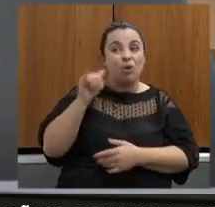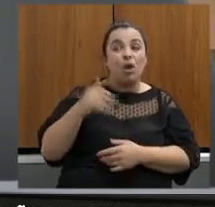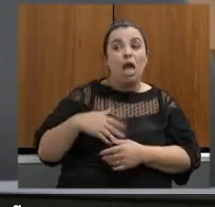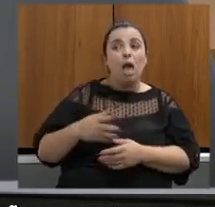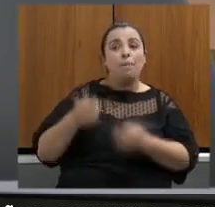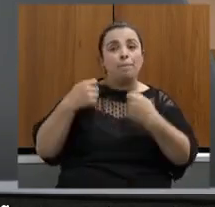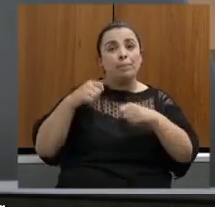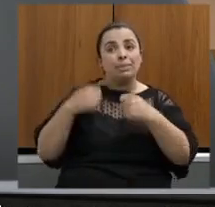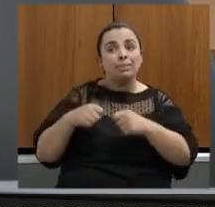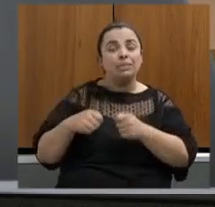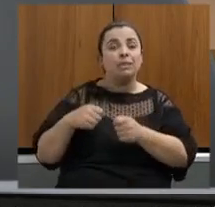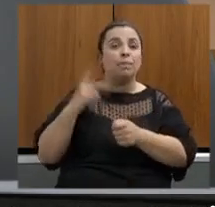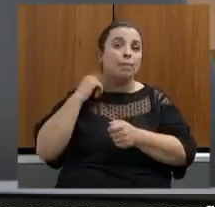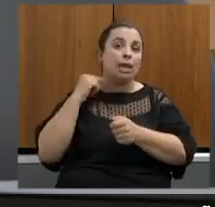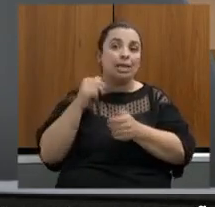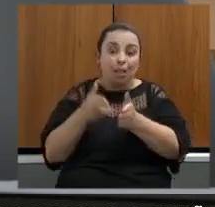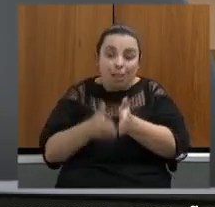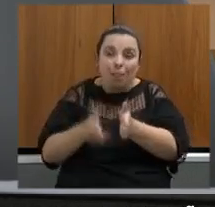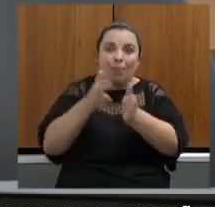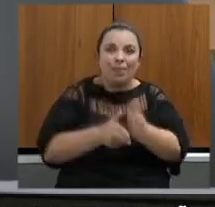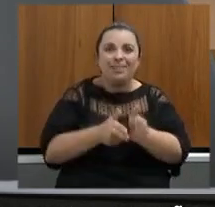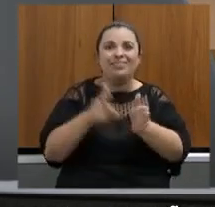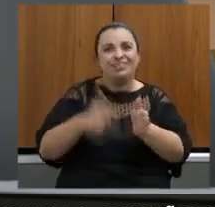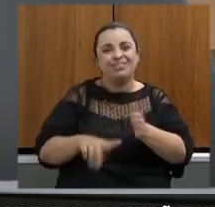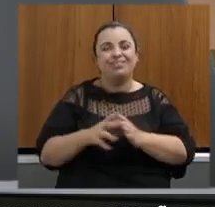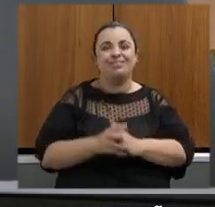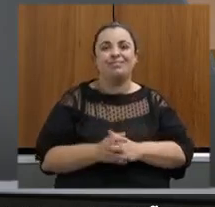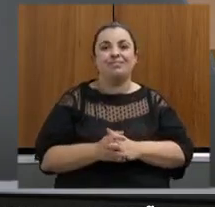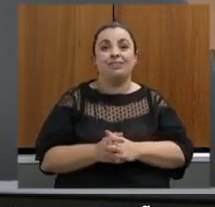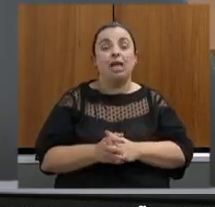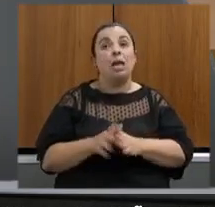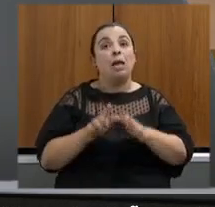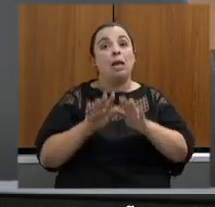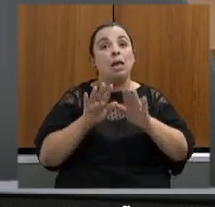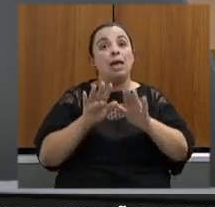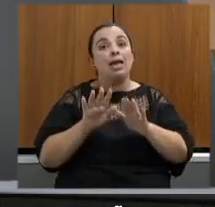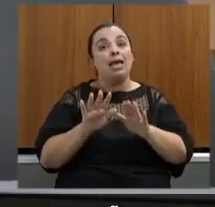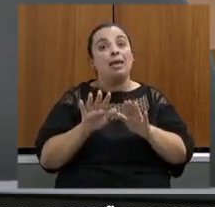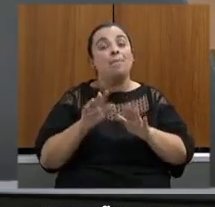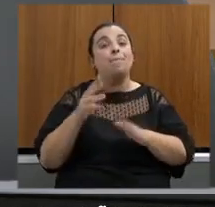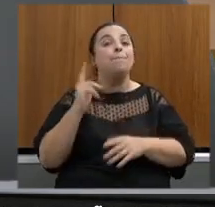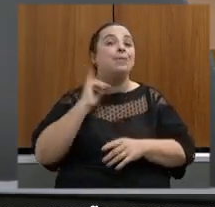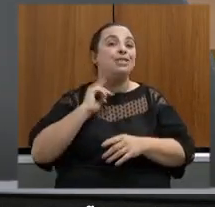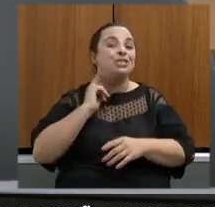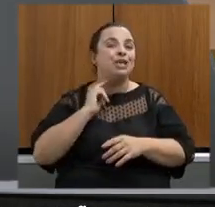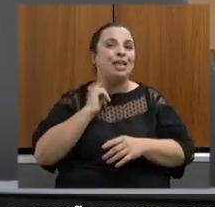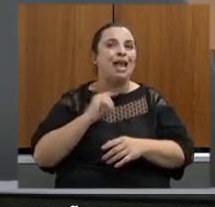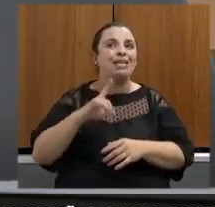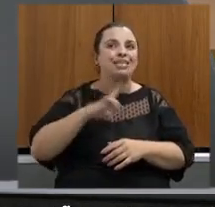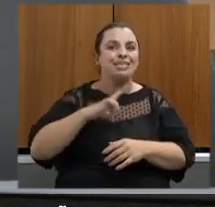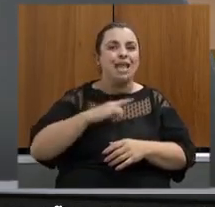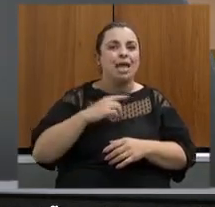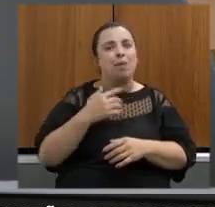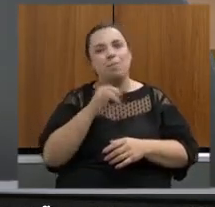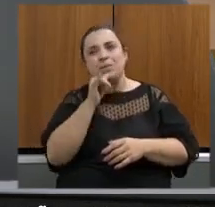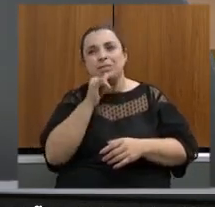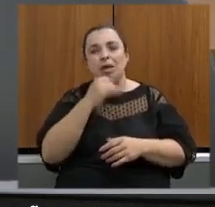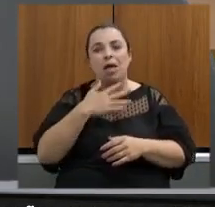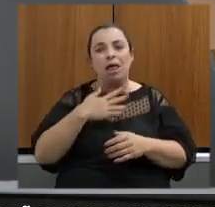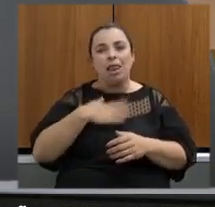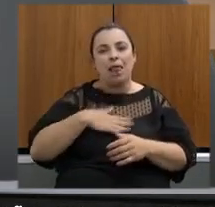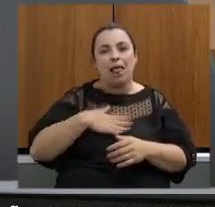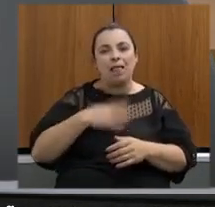ainda fala o seguinte Minas Gerais está 30 km por hora e nós queremos é mais veloz do que é um trem bala